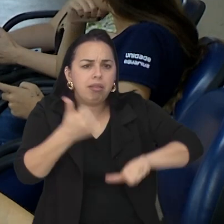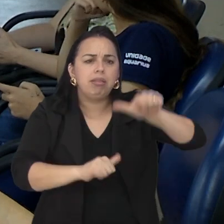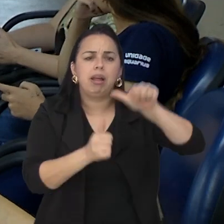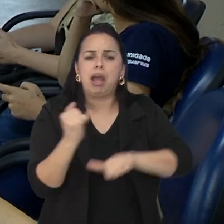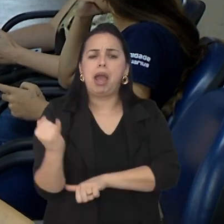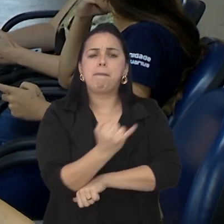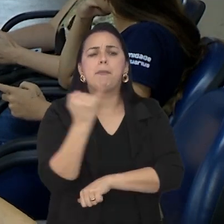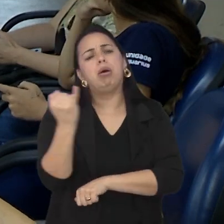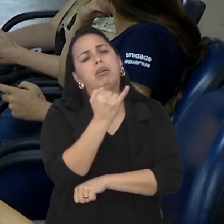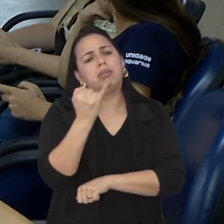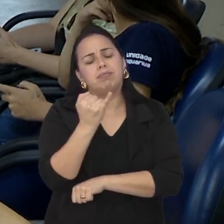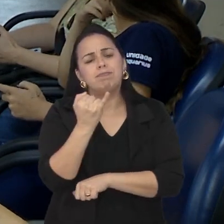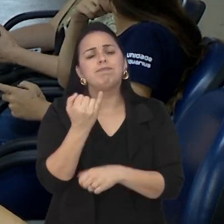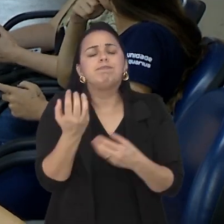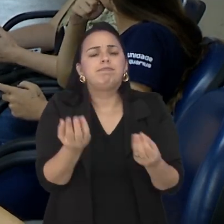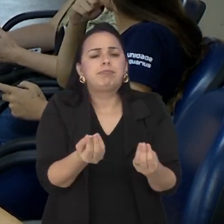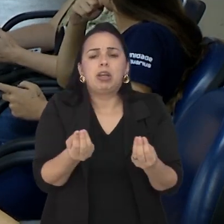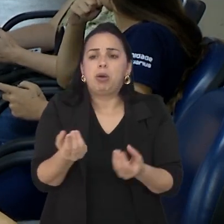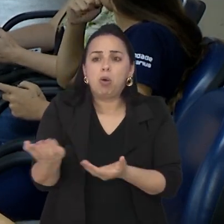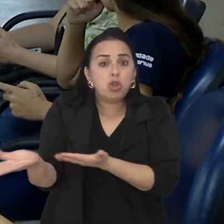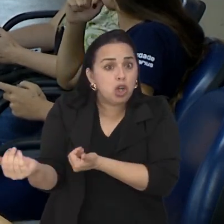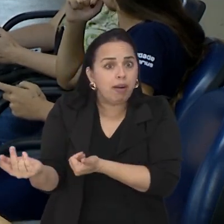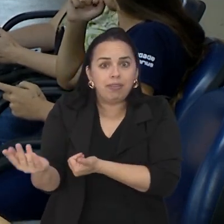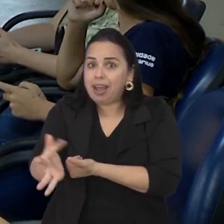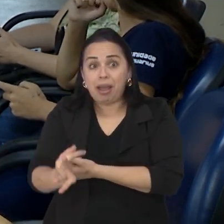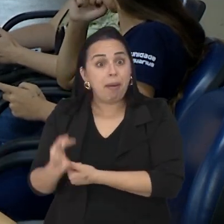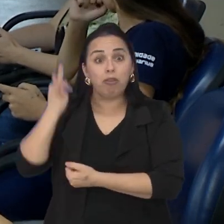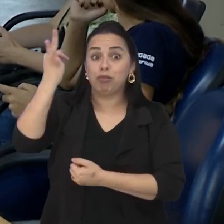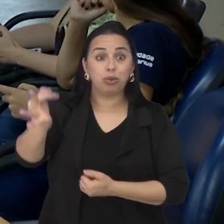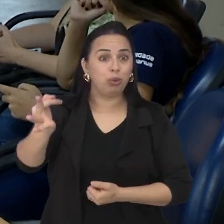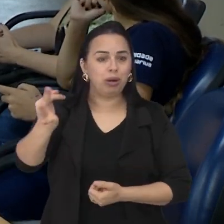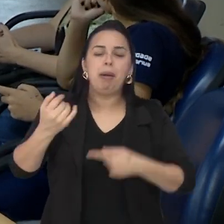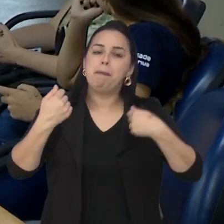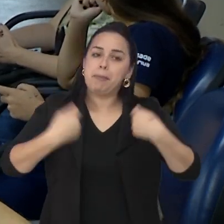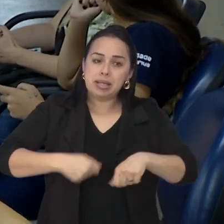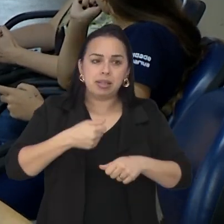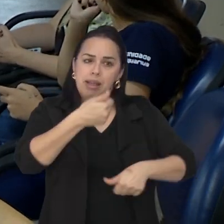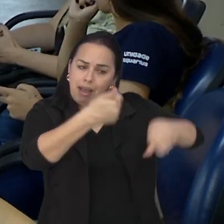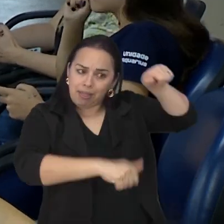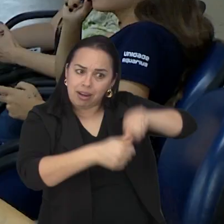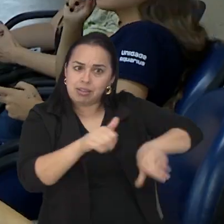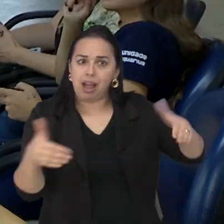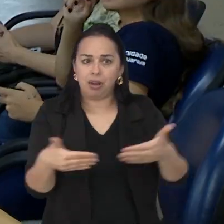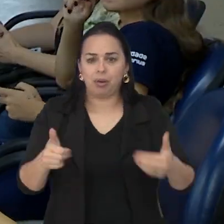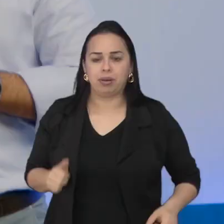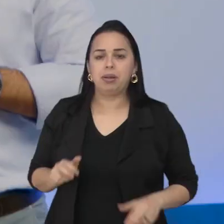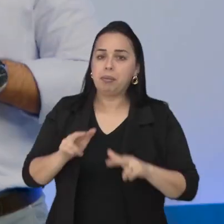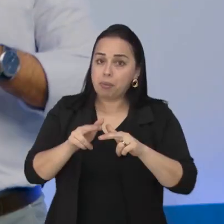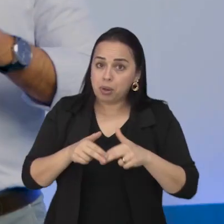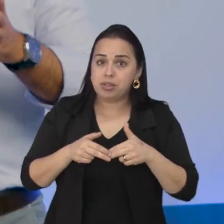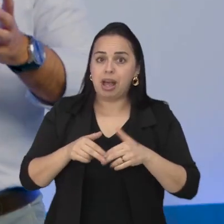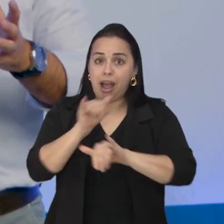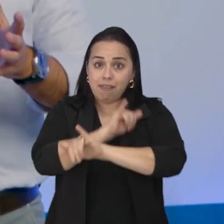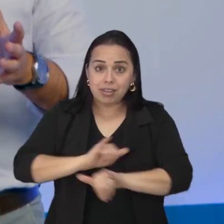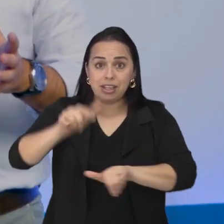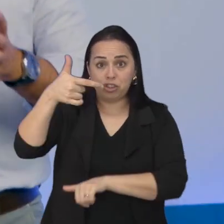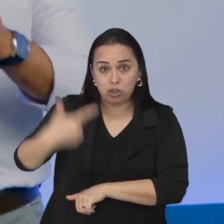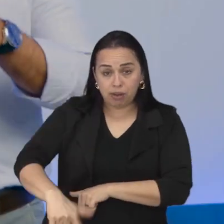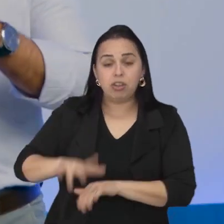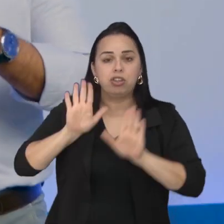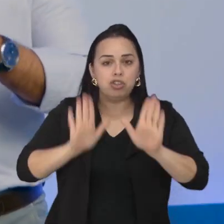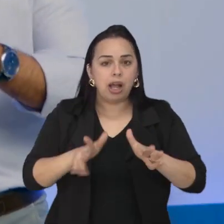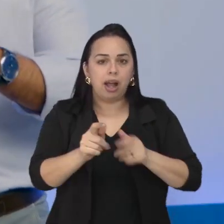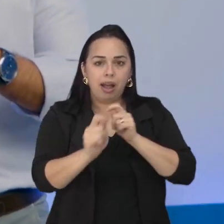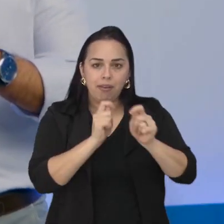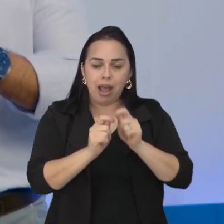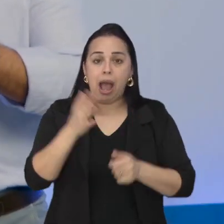analisar, eu acho importante o jovem, porque o jovem é o futuro, então é muito importante. E só para reforçar, como a gente